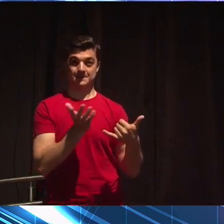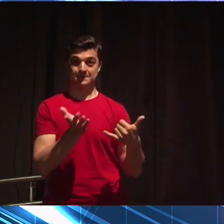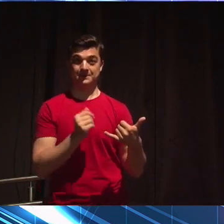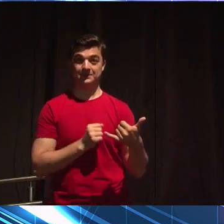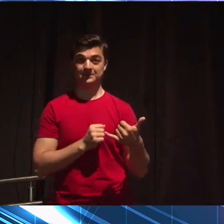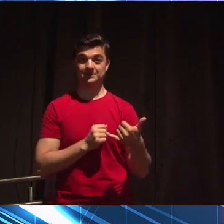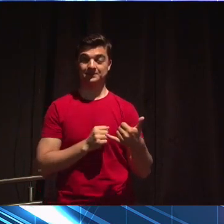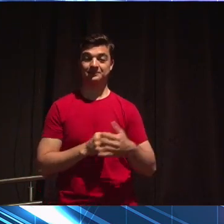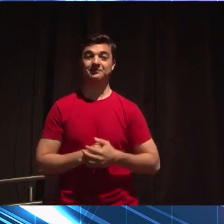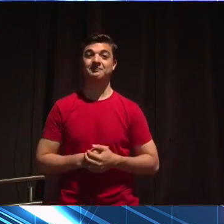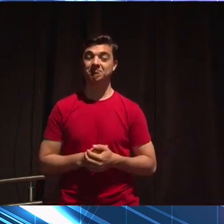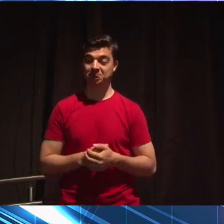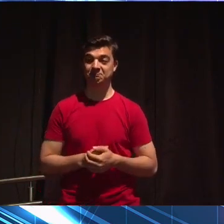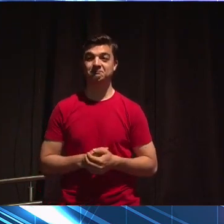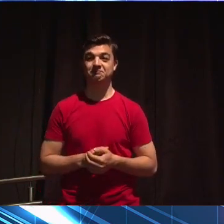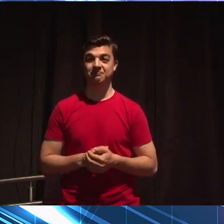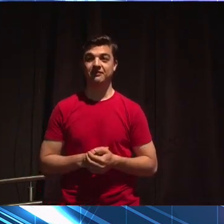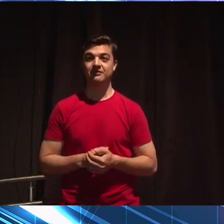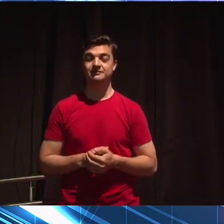pela internet.